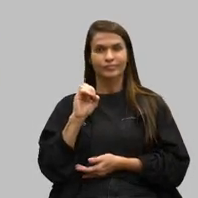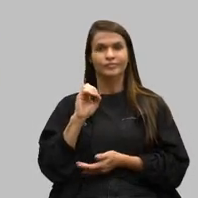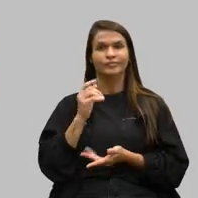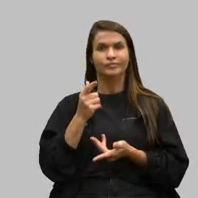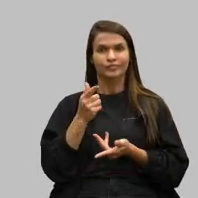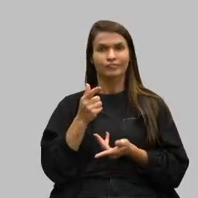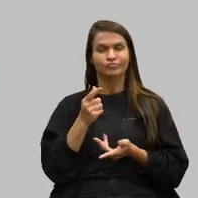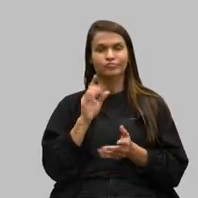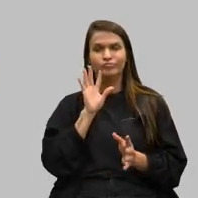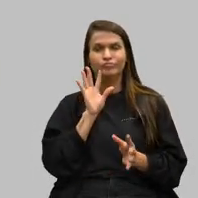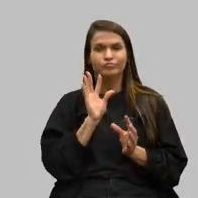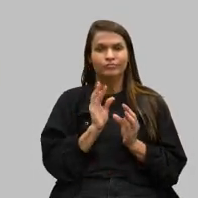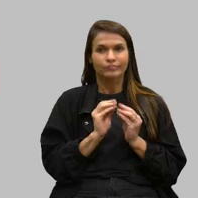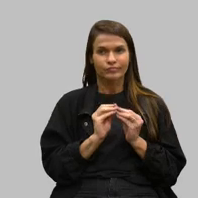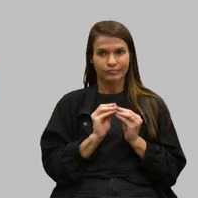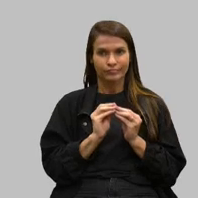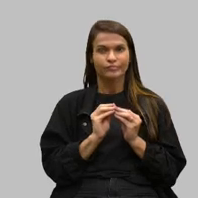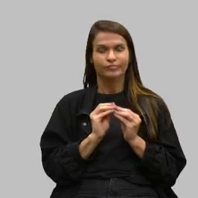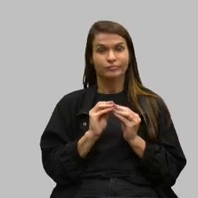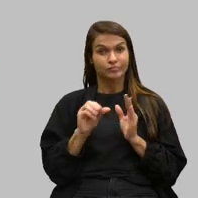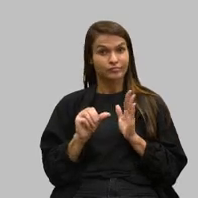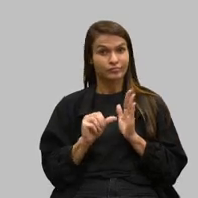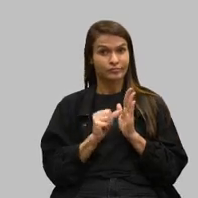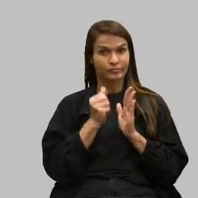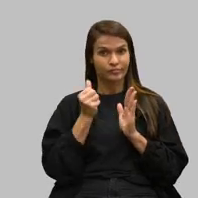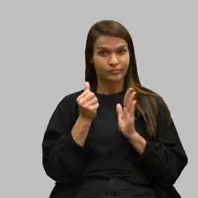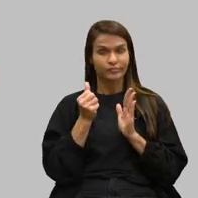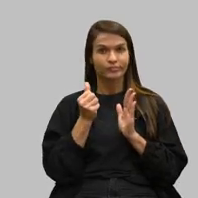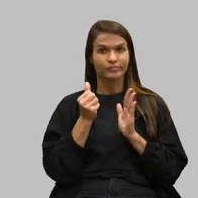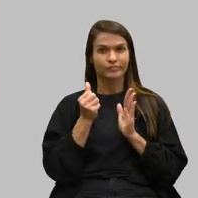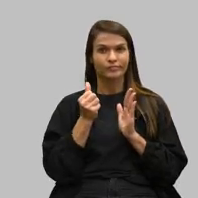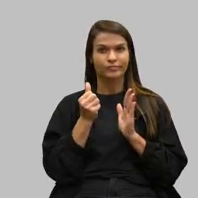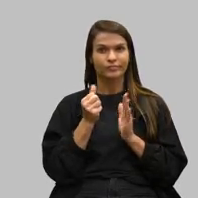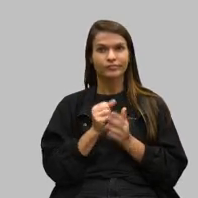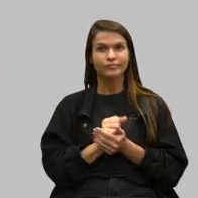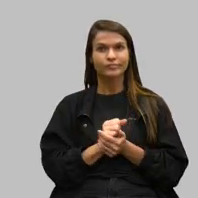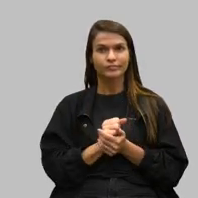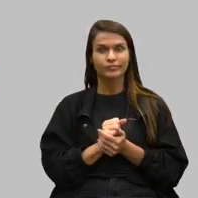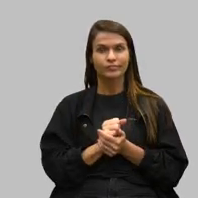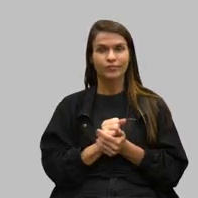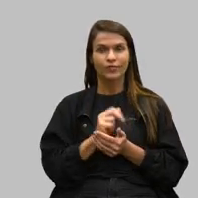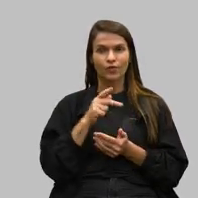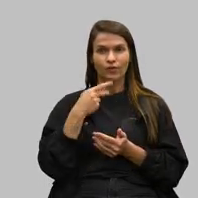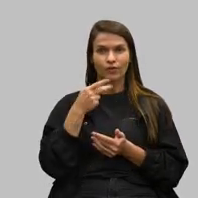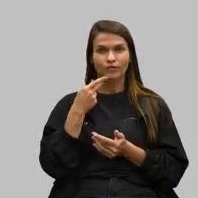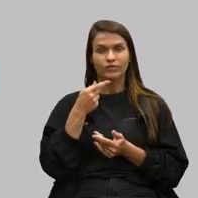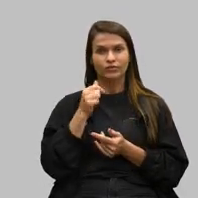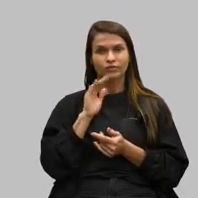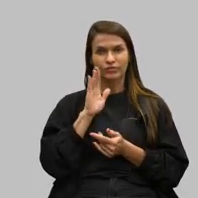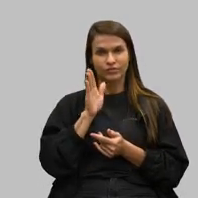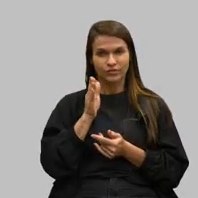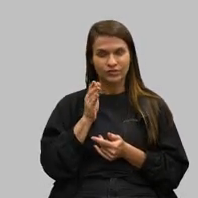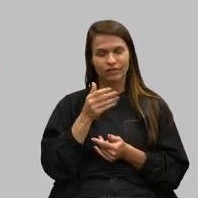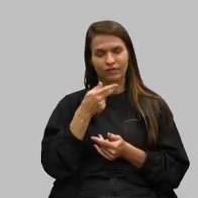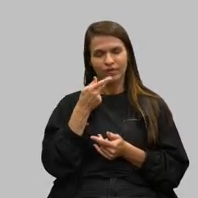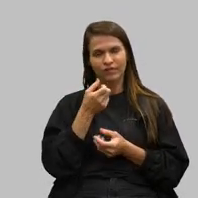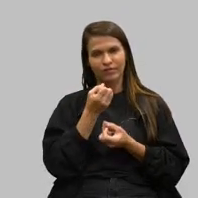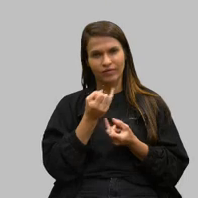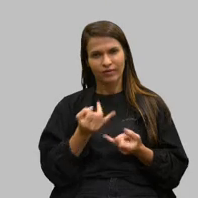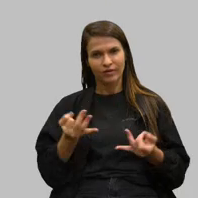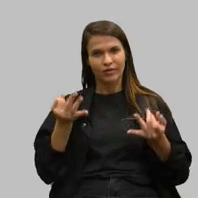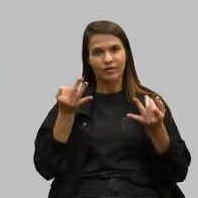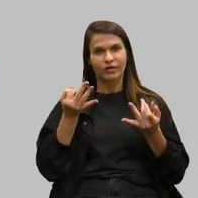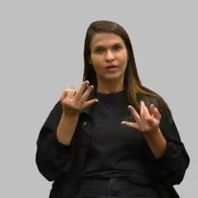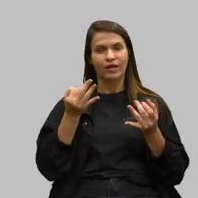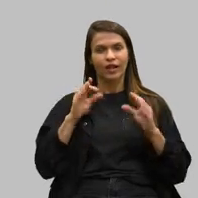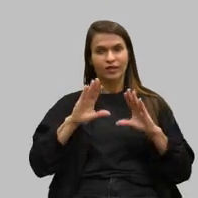serei bem breve. Primeiro, eu vou reafirmar aqui uma coisa que já disse várias vezes na